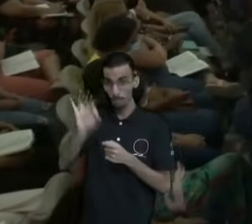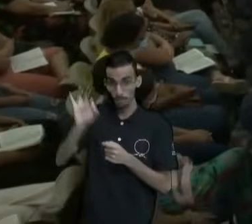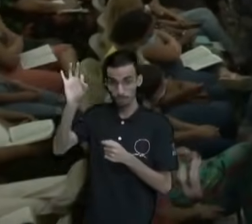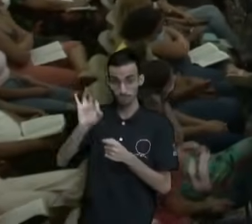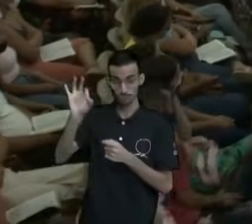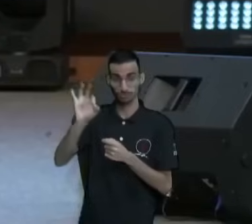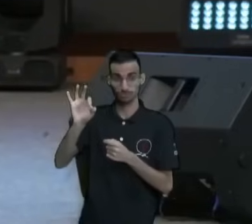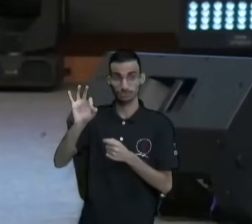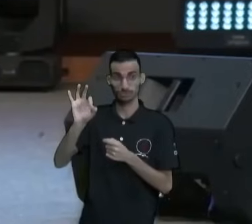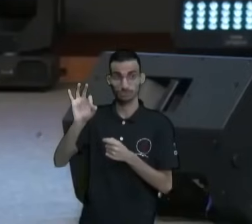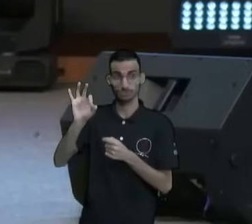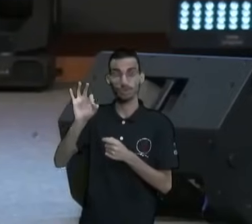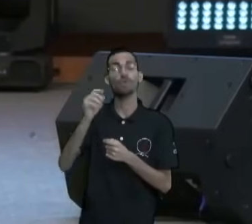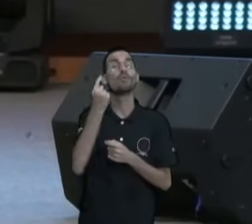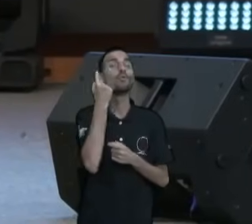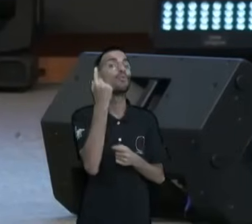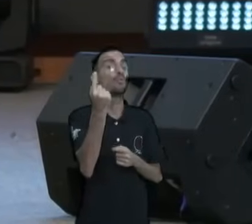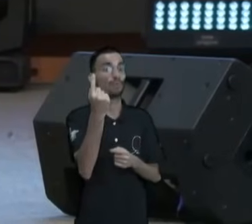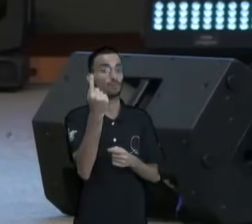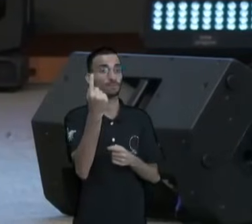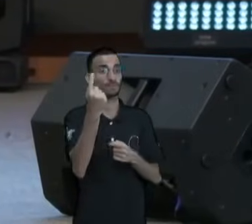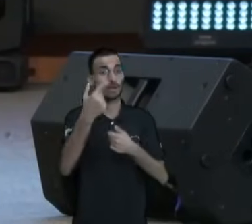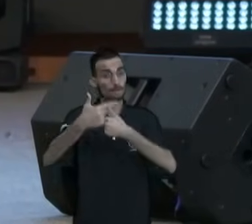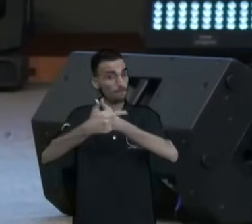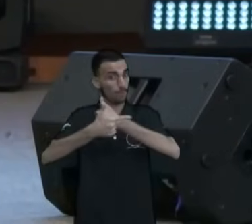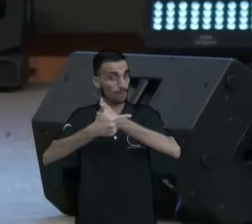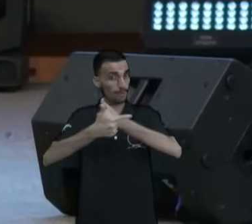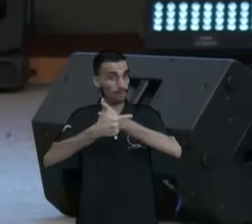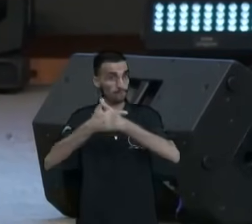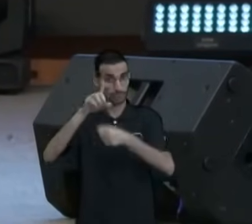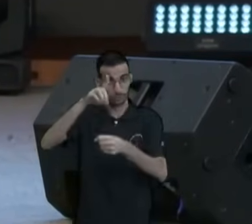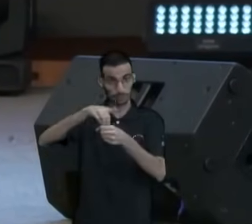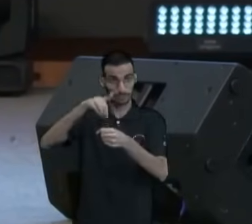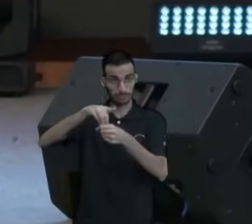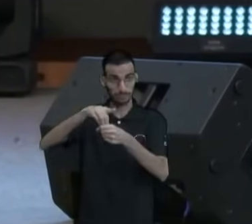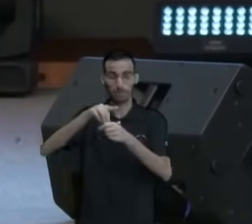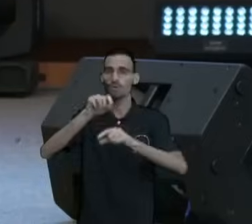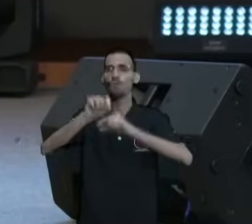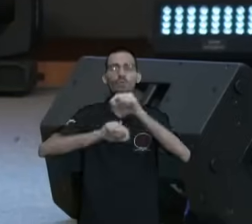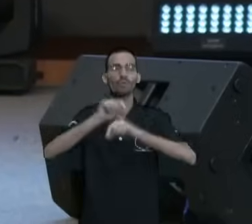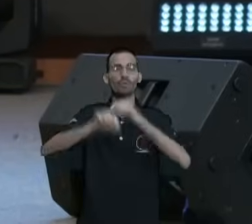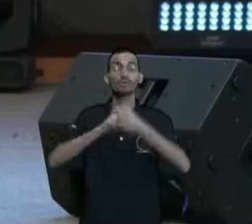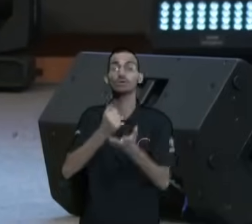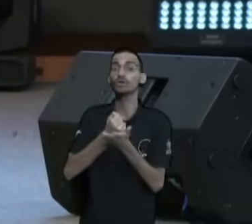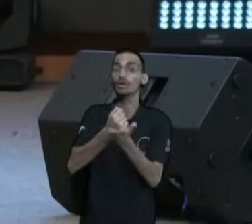funções do dízimo é o sustento da casa do senhor e